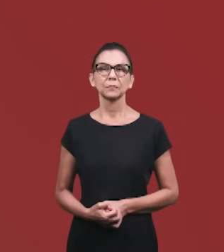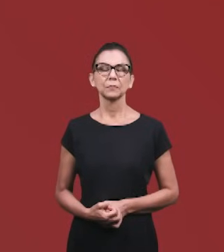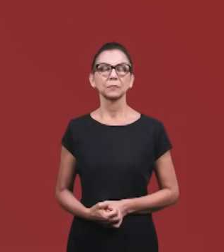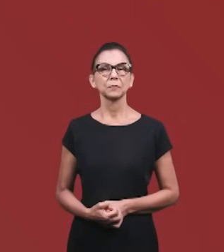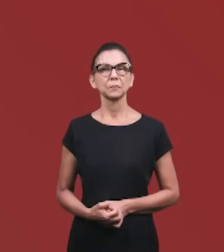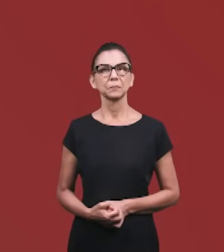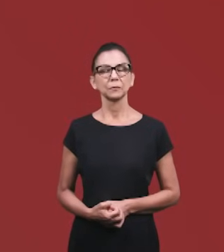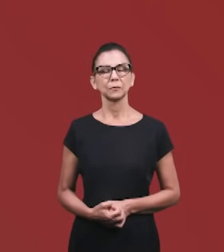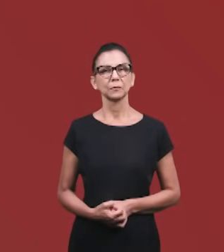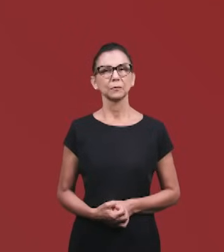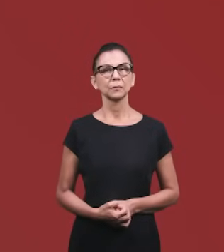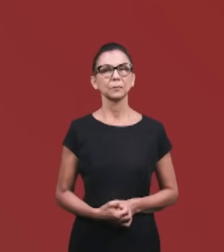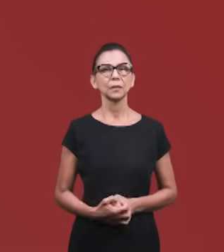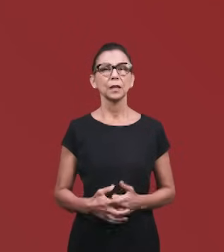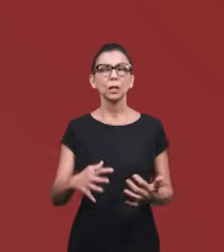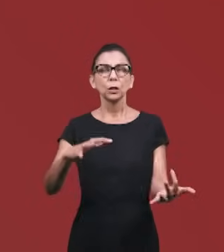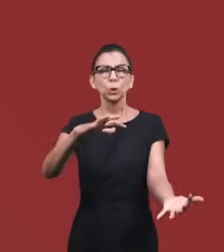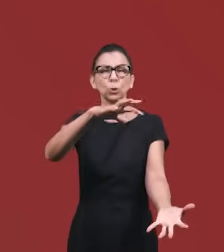h